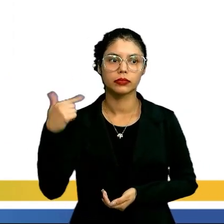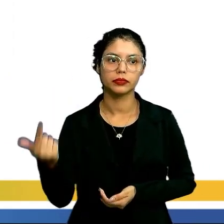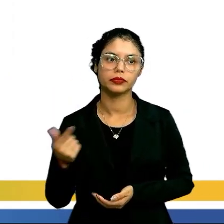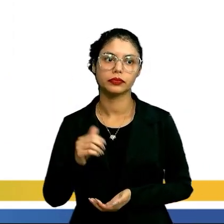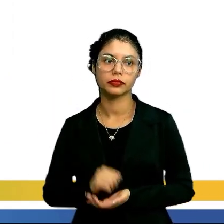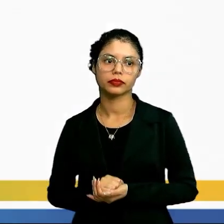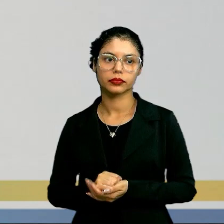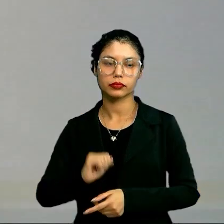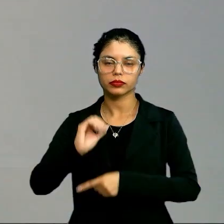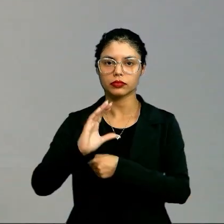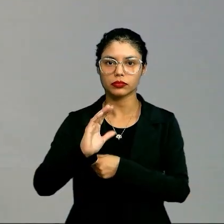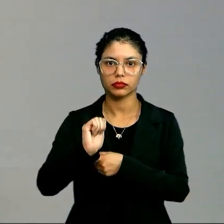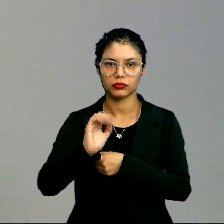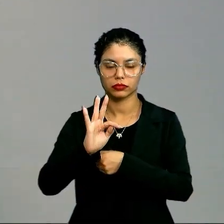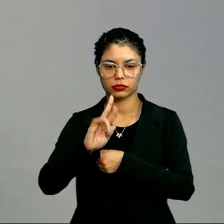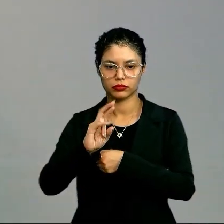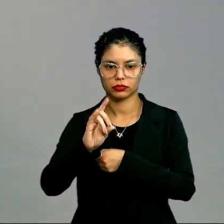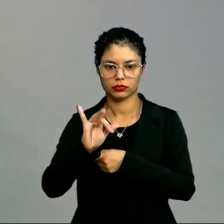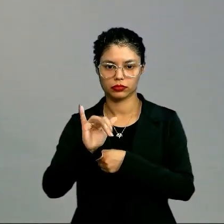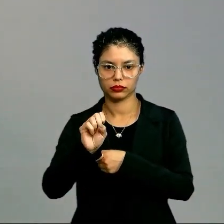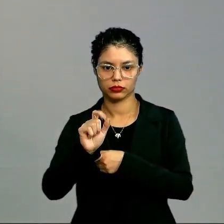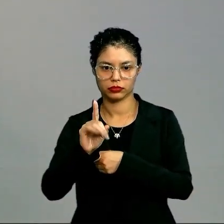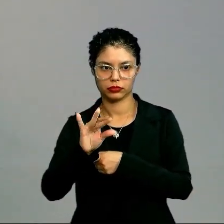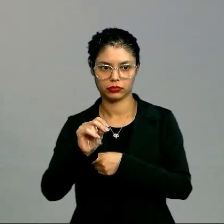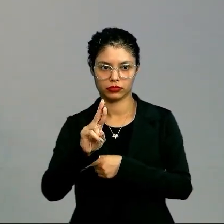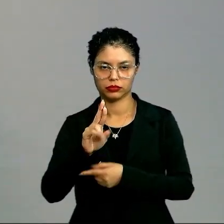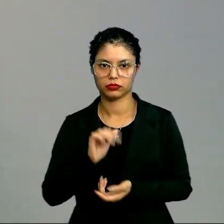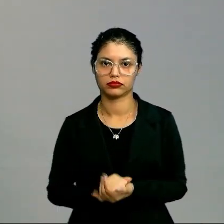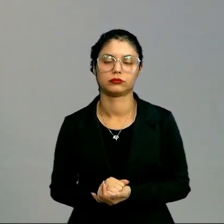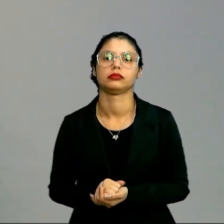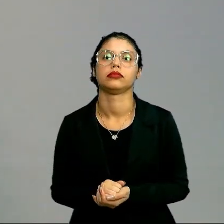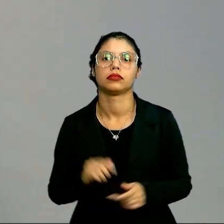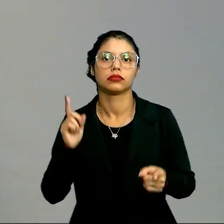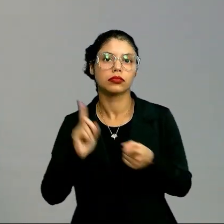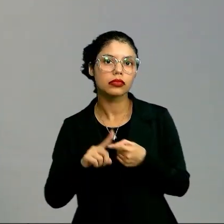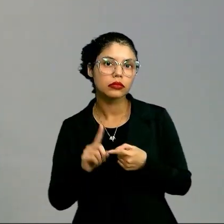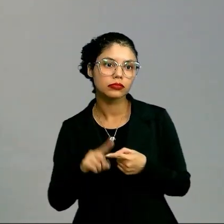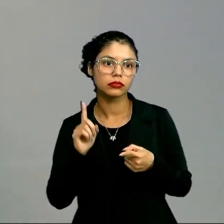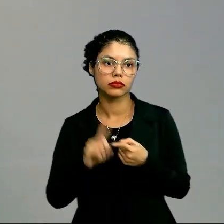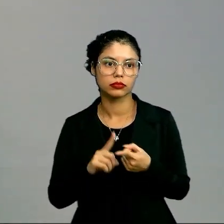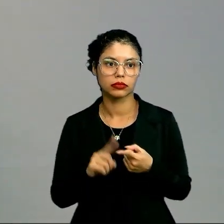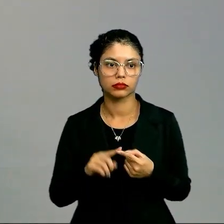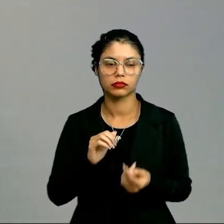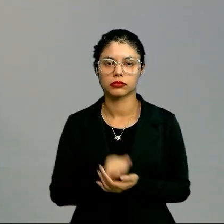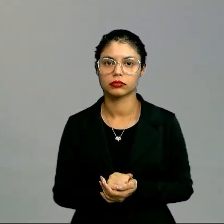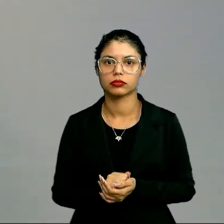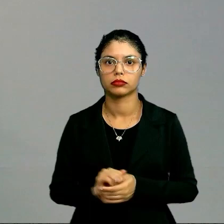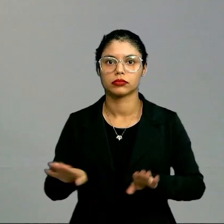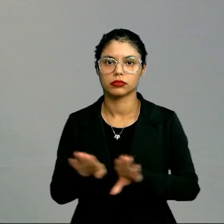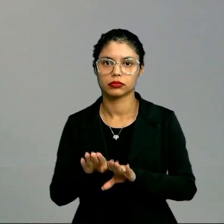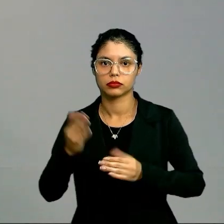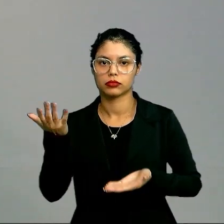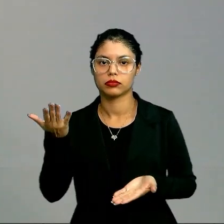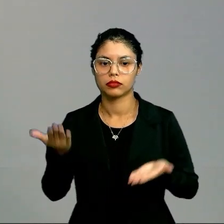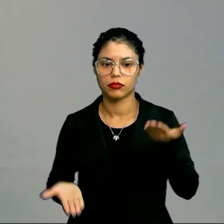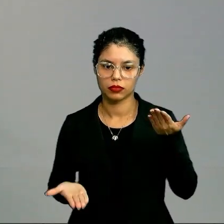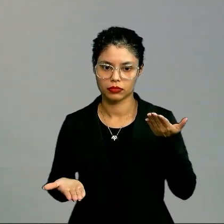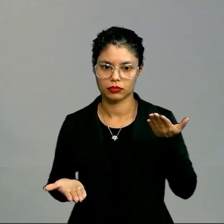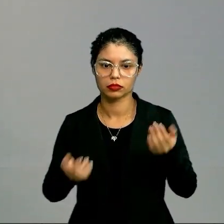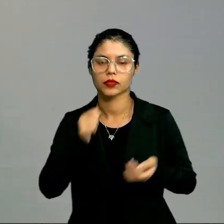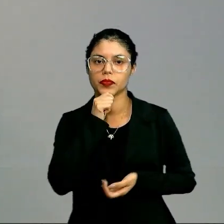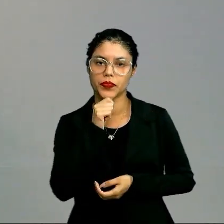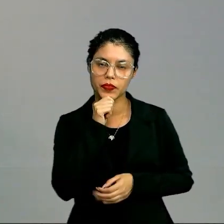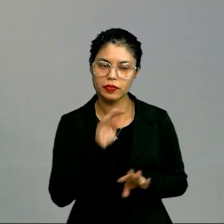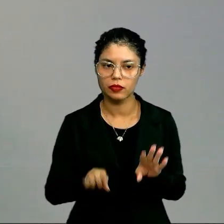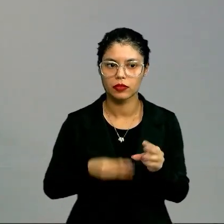é o fator catalisador. O catalisador ele é super interessante porque o catalisador não desloca o equilíbrio. Ah, mas como que ele está nos